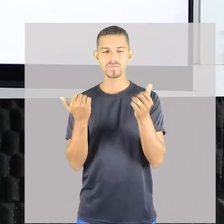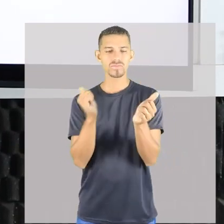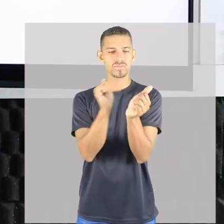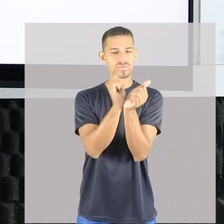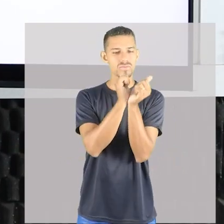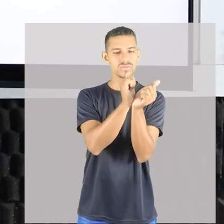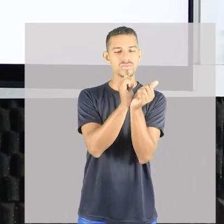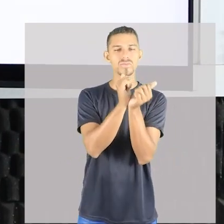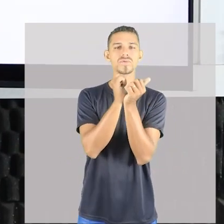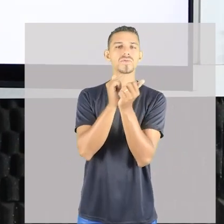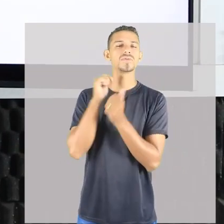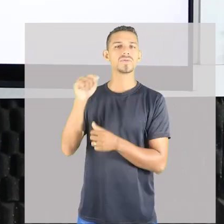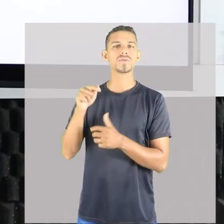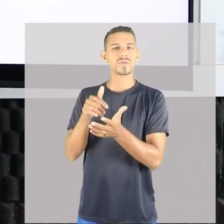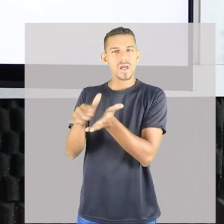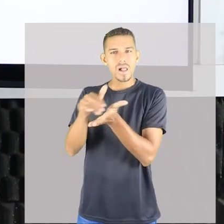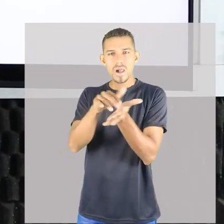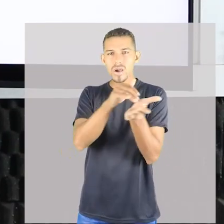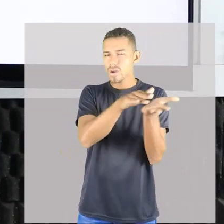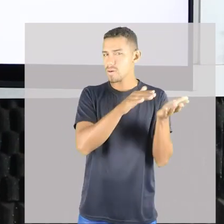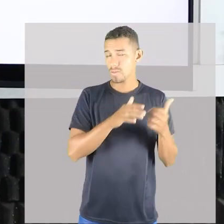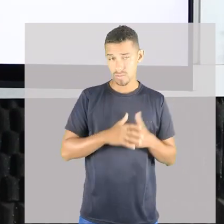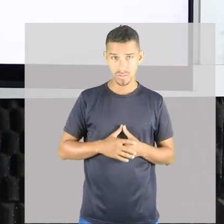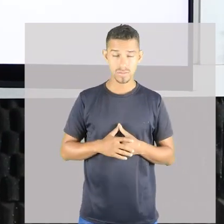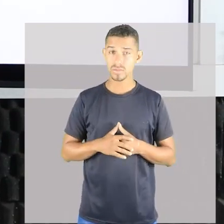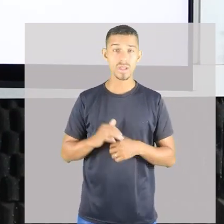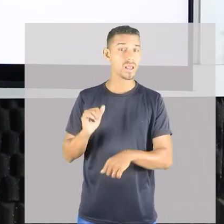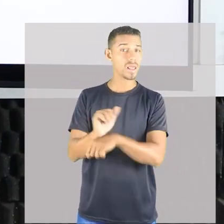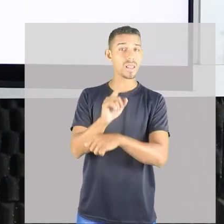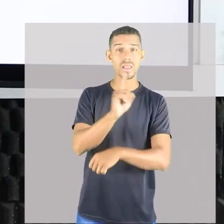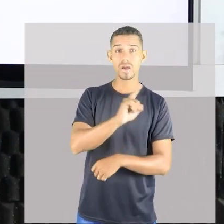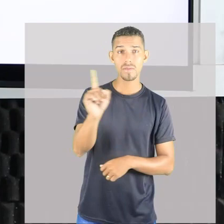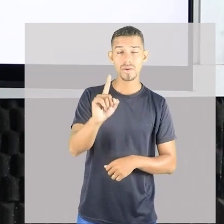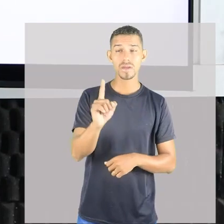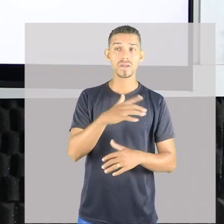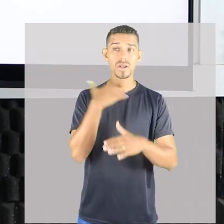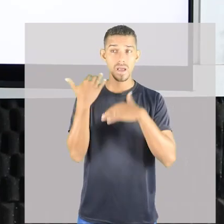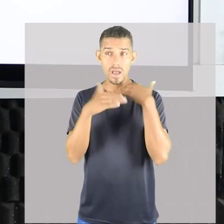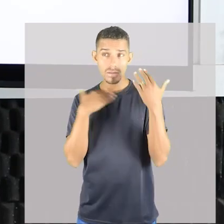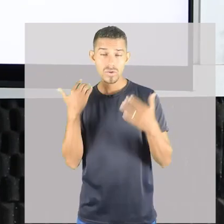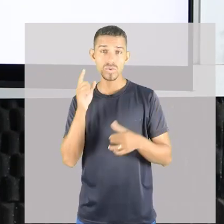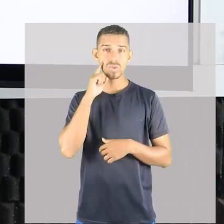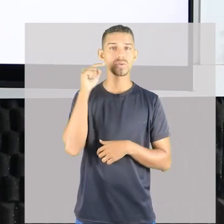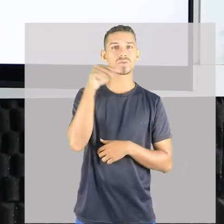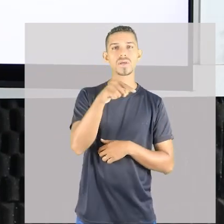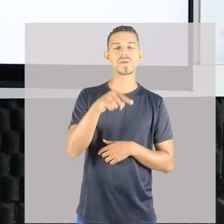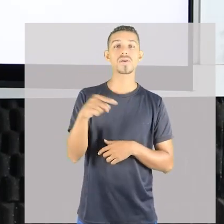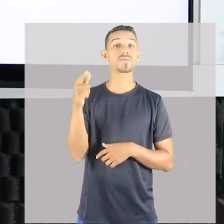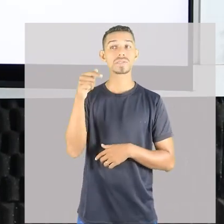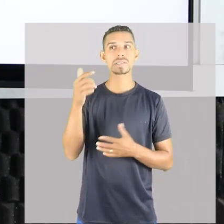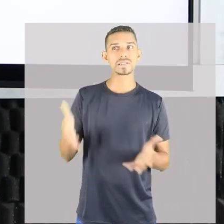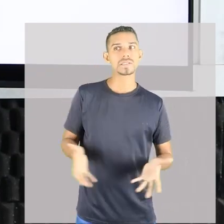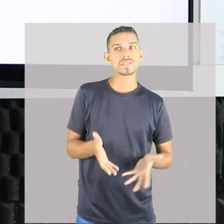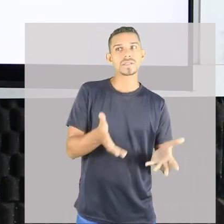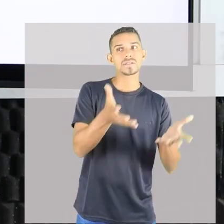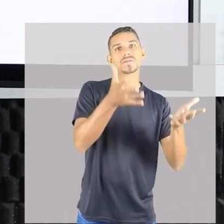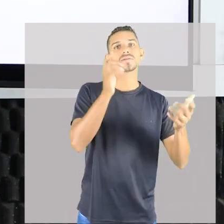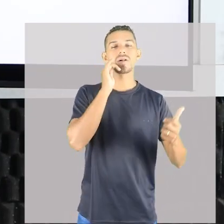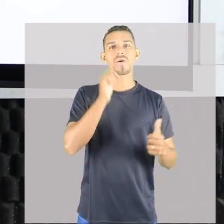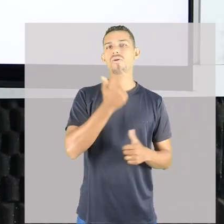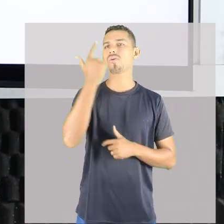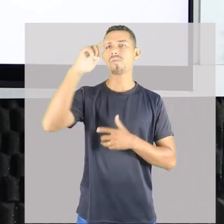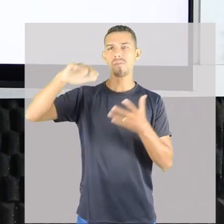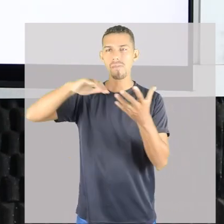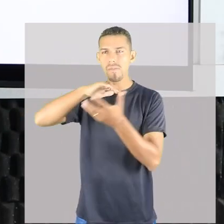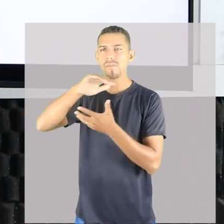e exílios. Então, não parou com a morte desses 100, foi um combustível a mais, então outras greves surgiram,